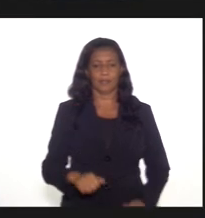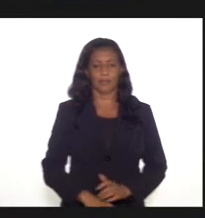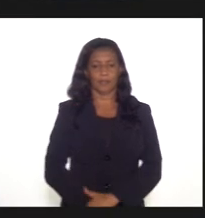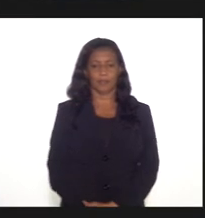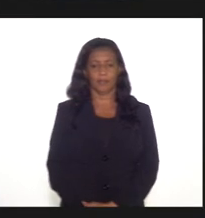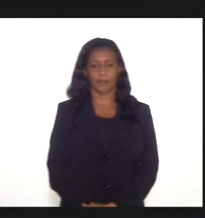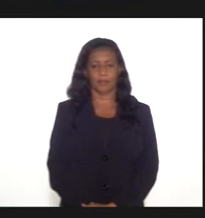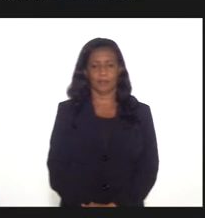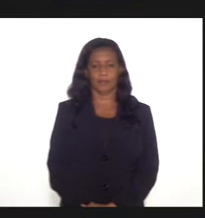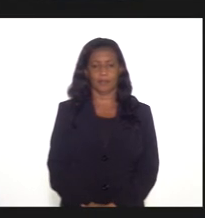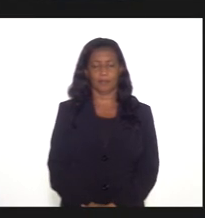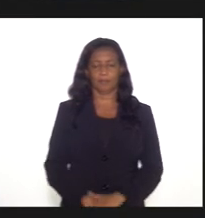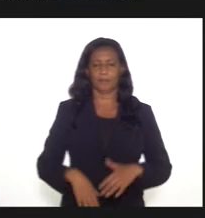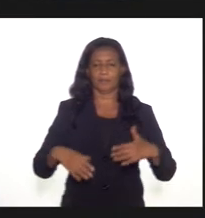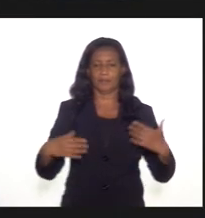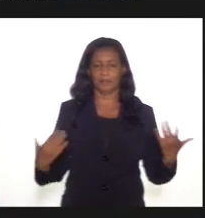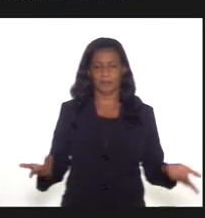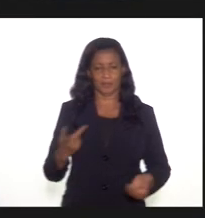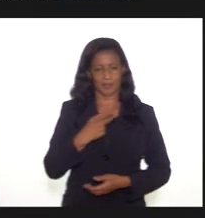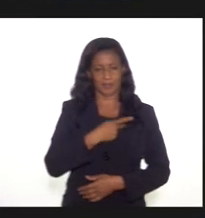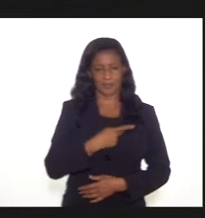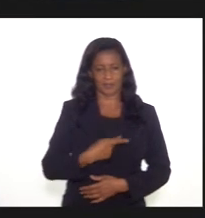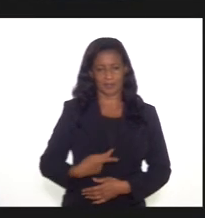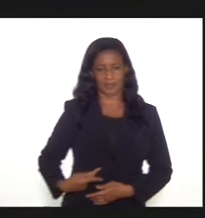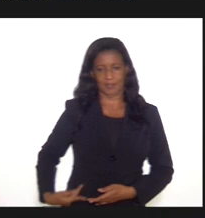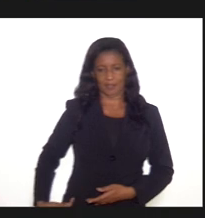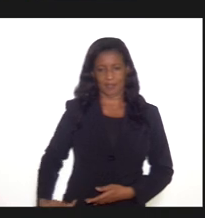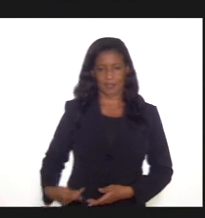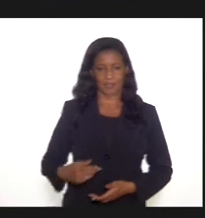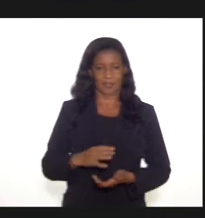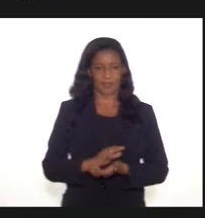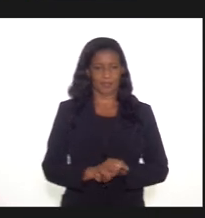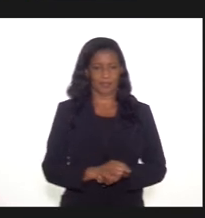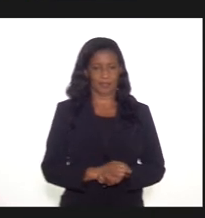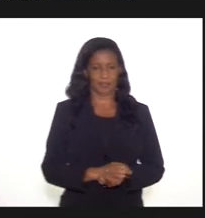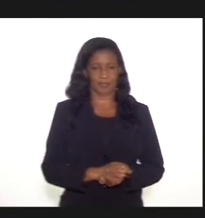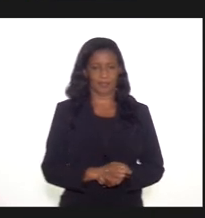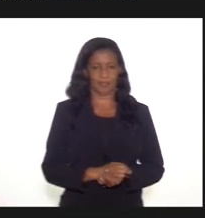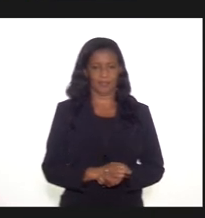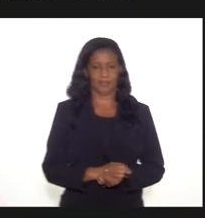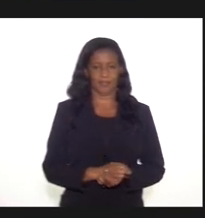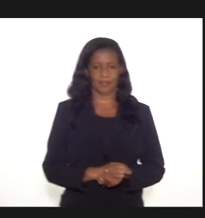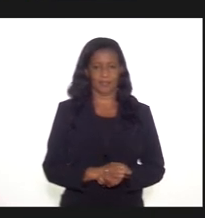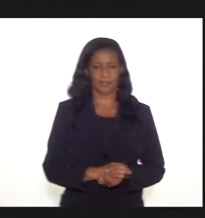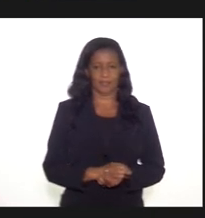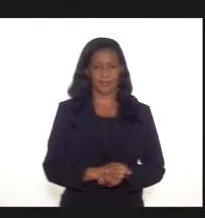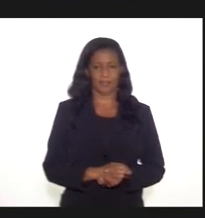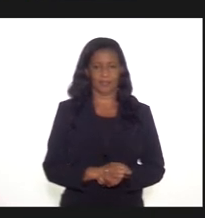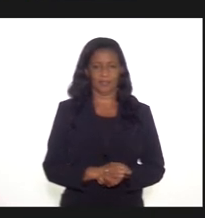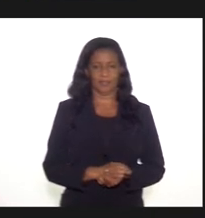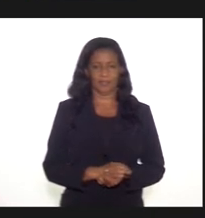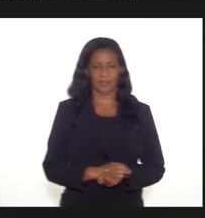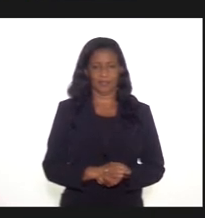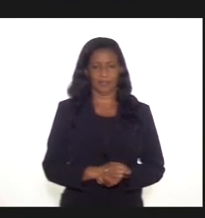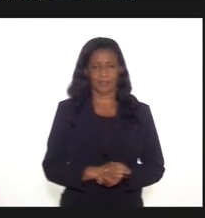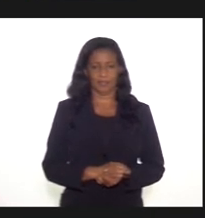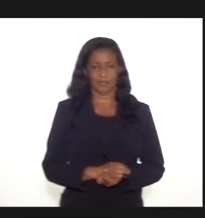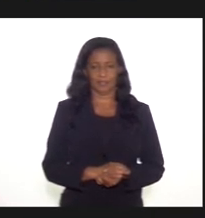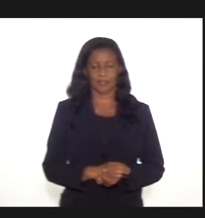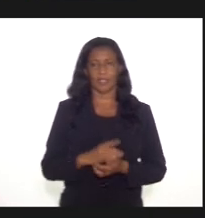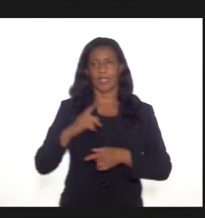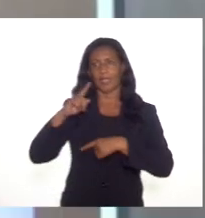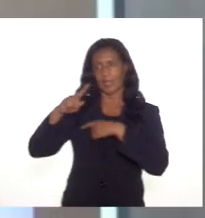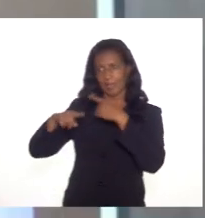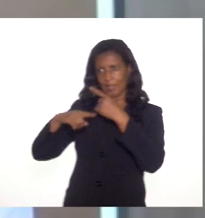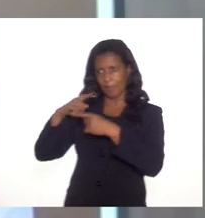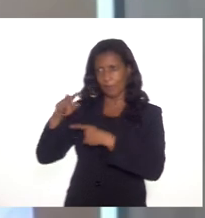Senhora presidenta, não te ajude, a deputada Lucinha, depois da deputada Renata